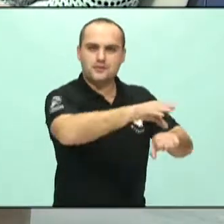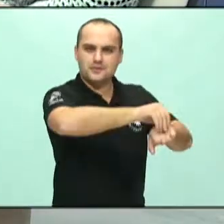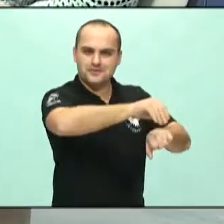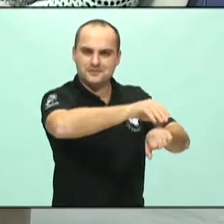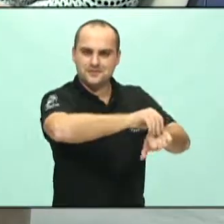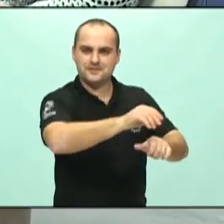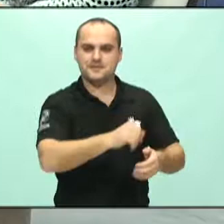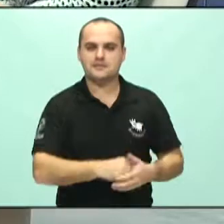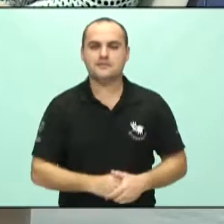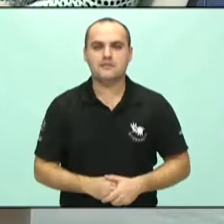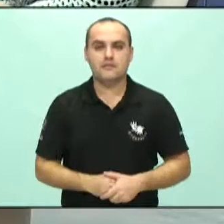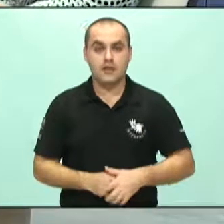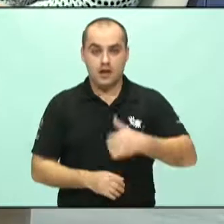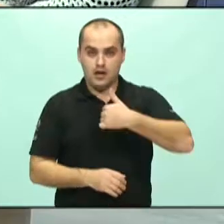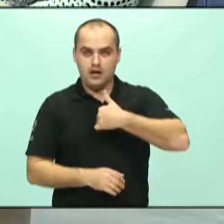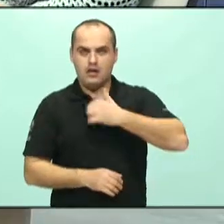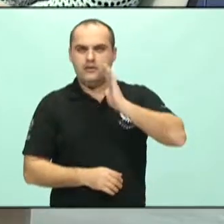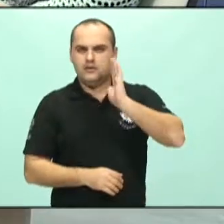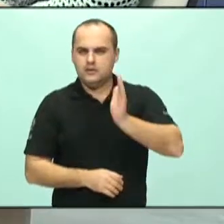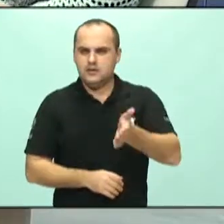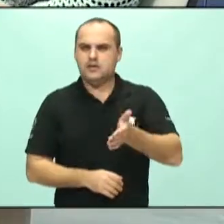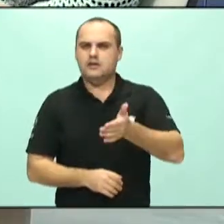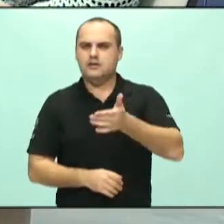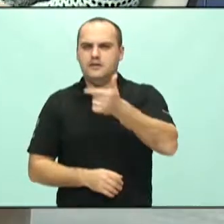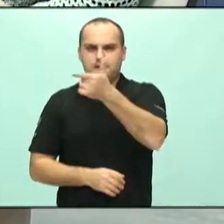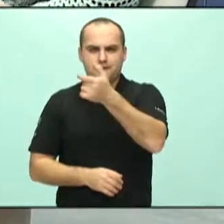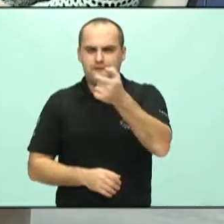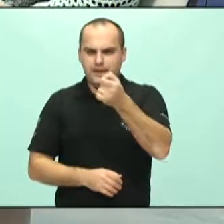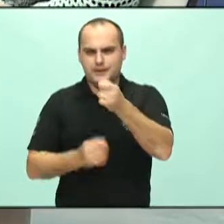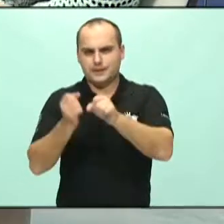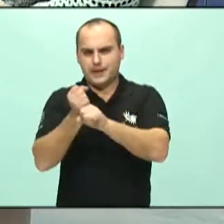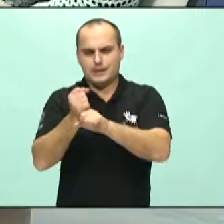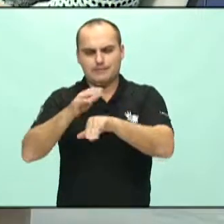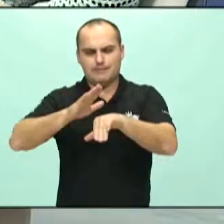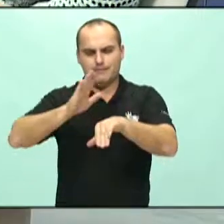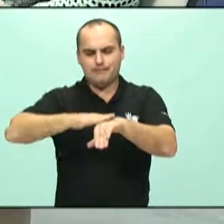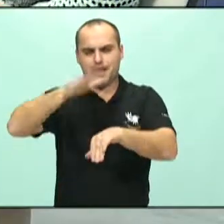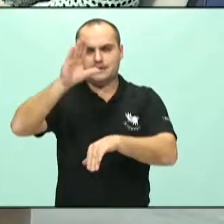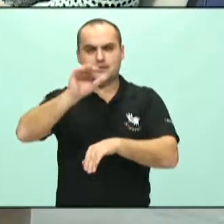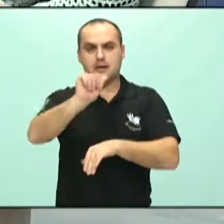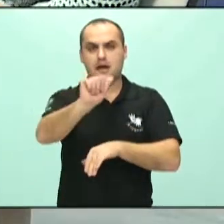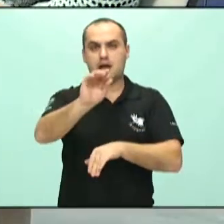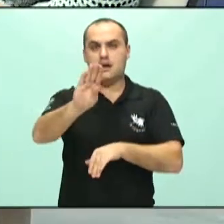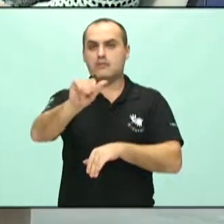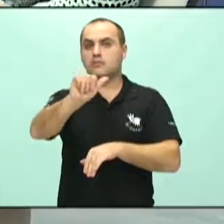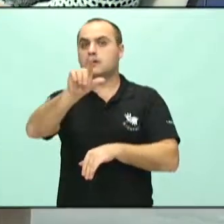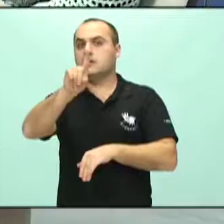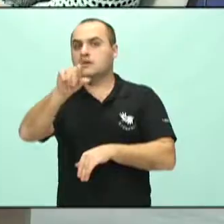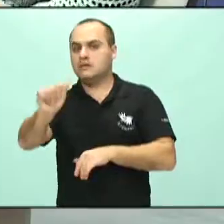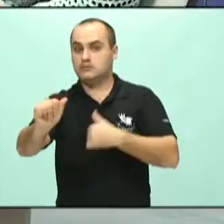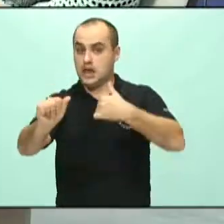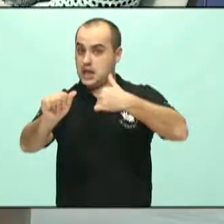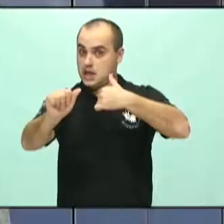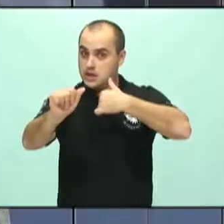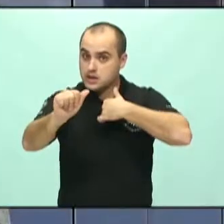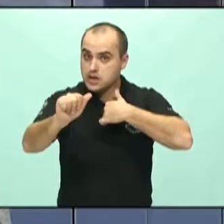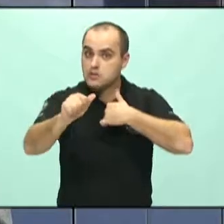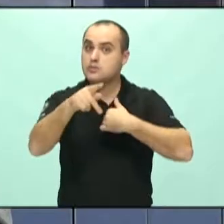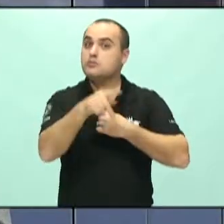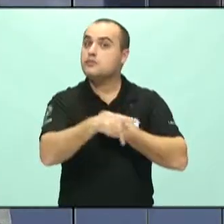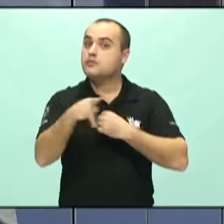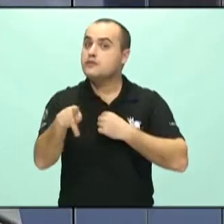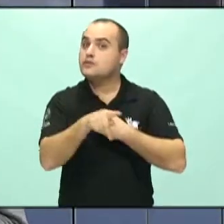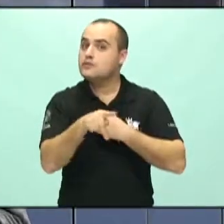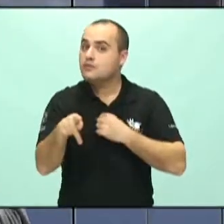eu estou na Abadá Capoeira já há mais de 20 anos, né, e ainda sou professor. Então, valorização do mestre, né,